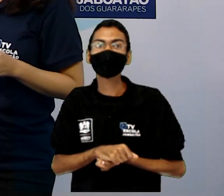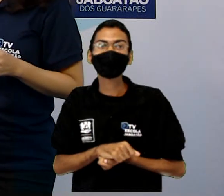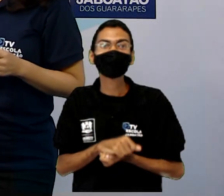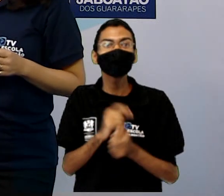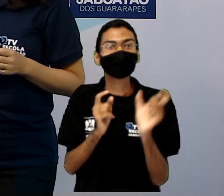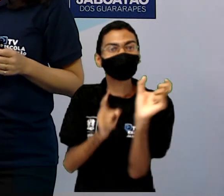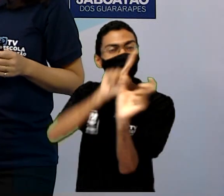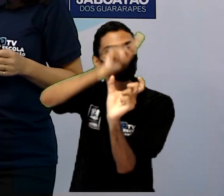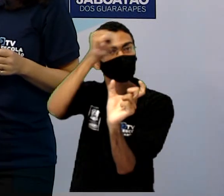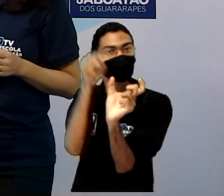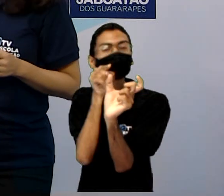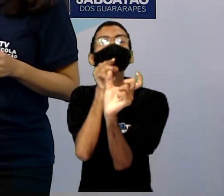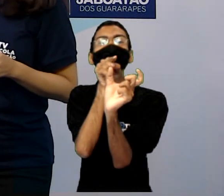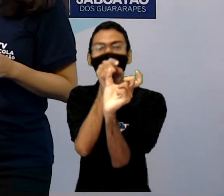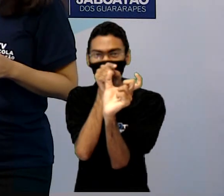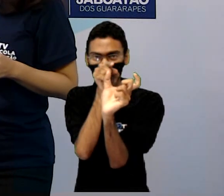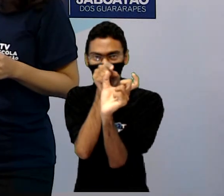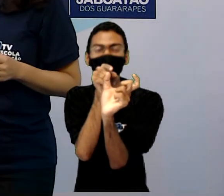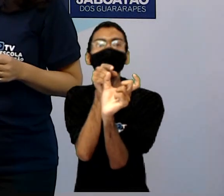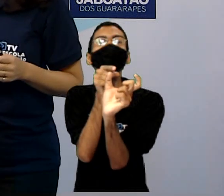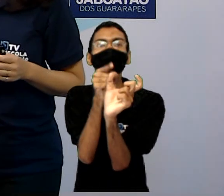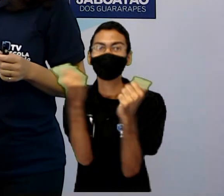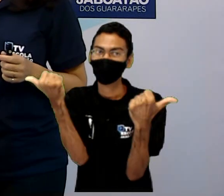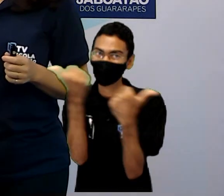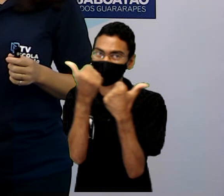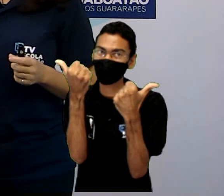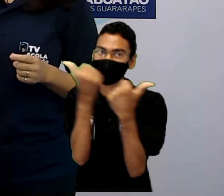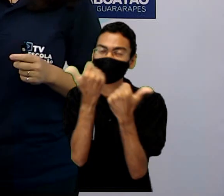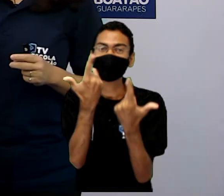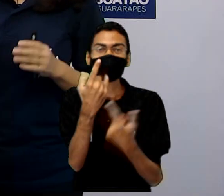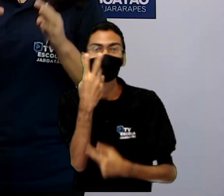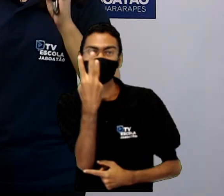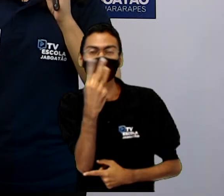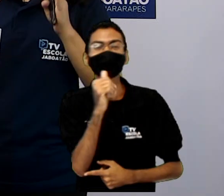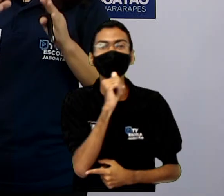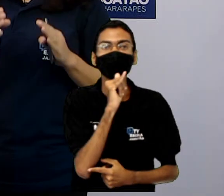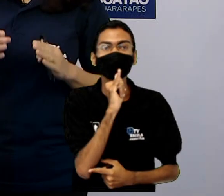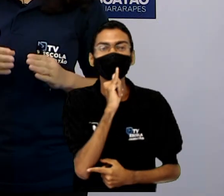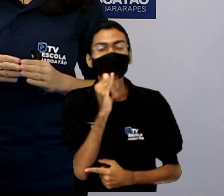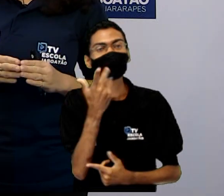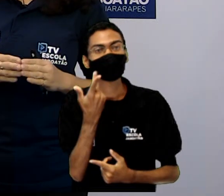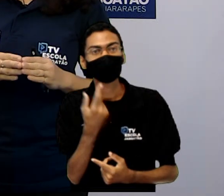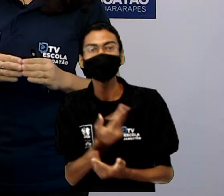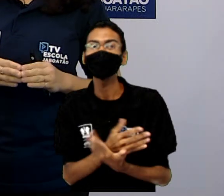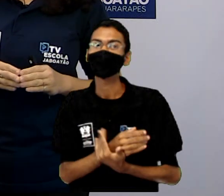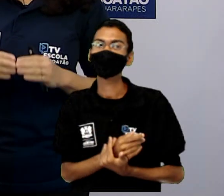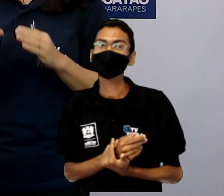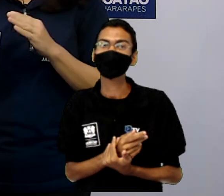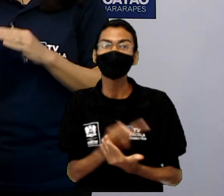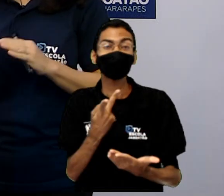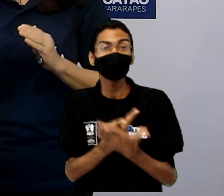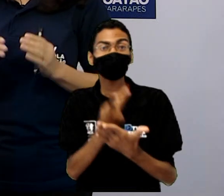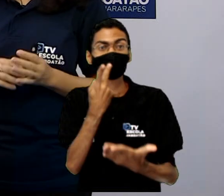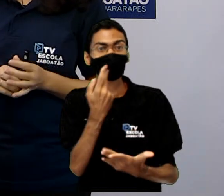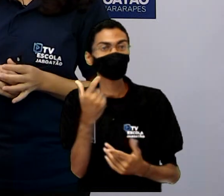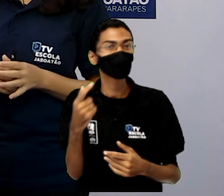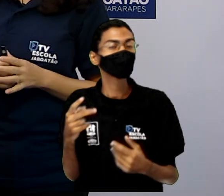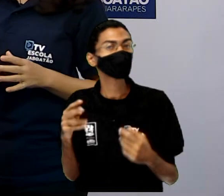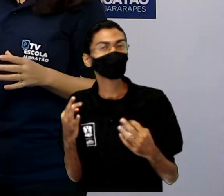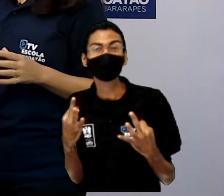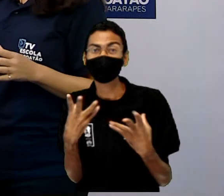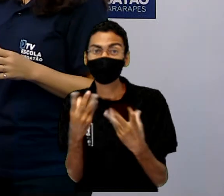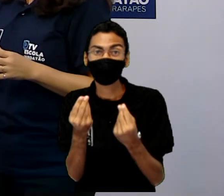vírgula em cima. Aqui eu coloquei 3 exemplos, mas isso acontece para todos os pronomes com toda a